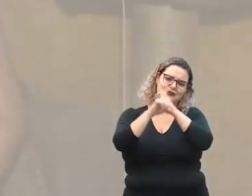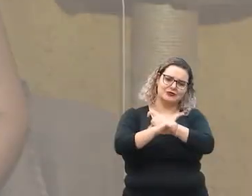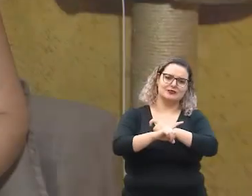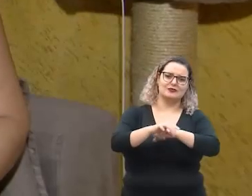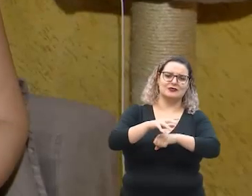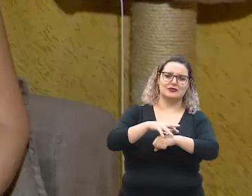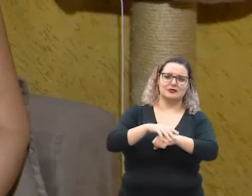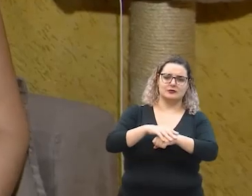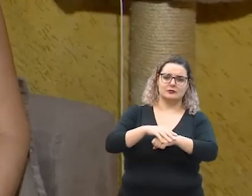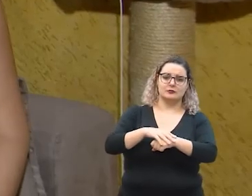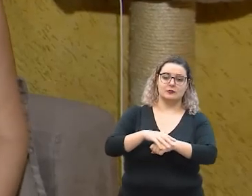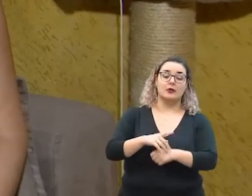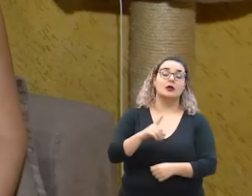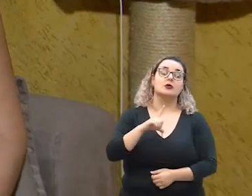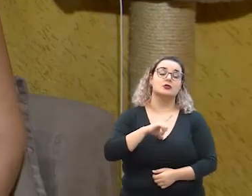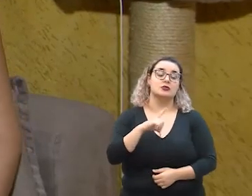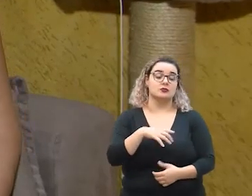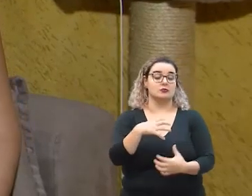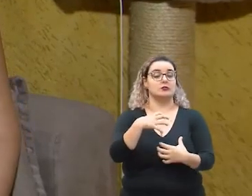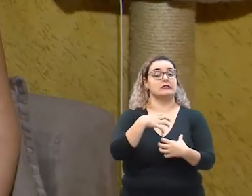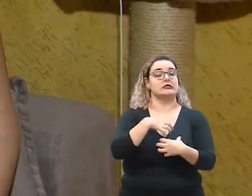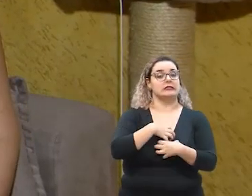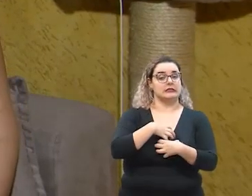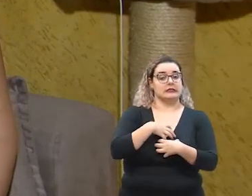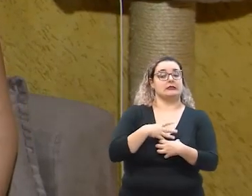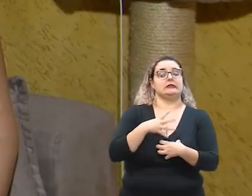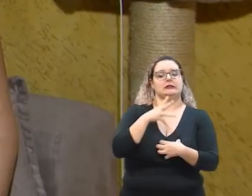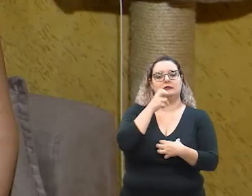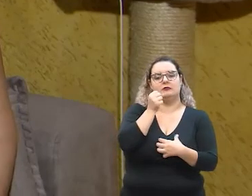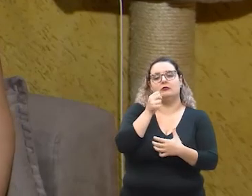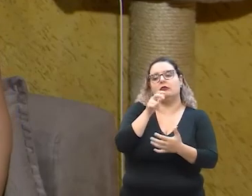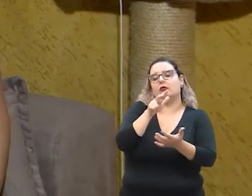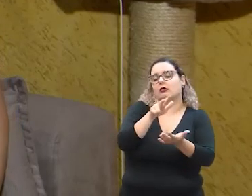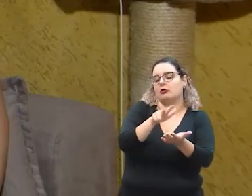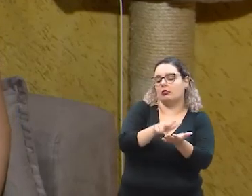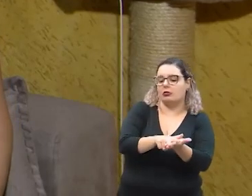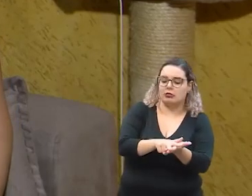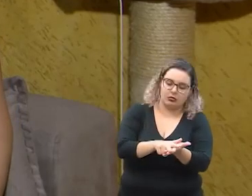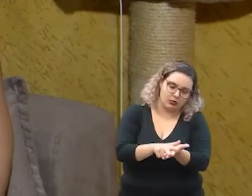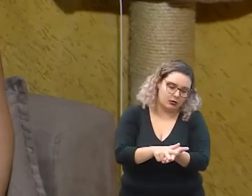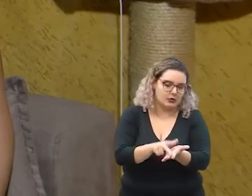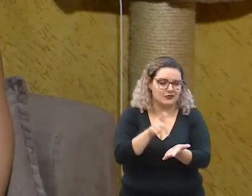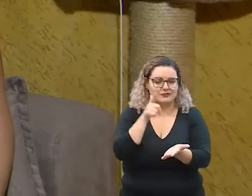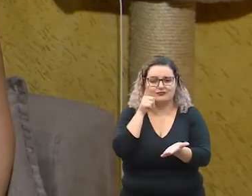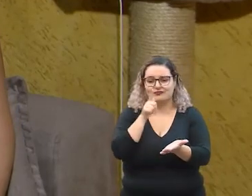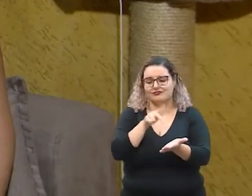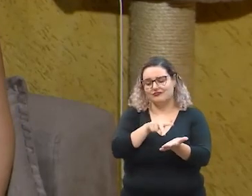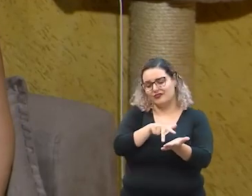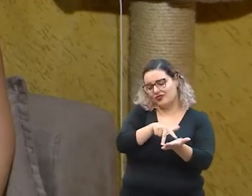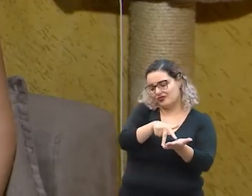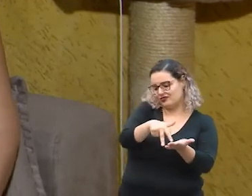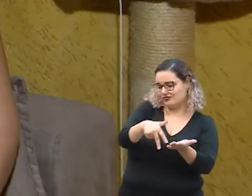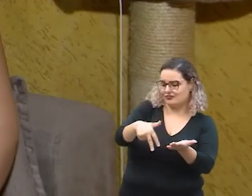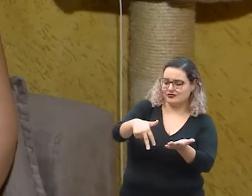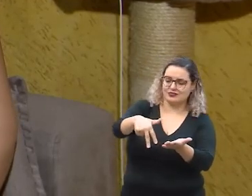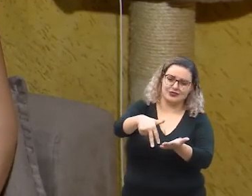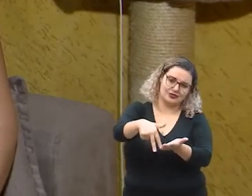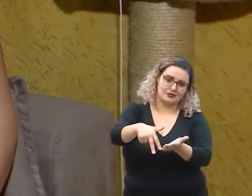Eu tive sintomas fortes, fiquei de cama, sem vontade de levantar em alguns dias,